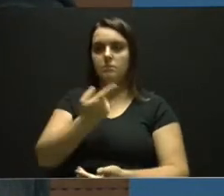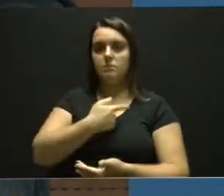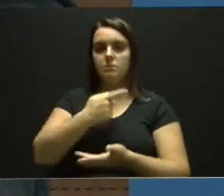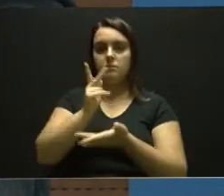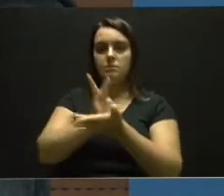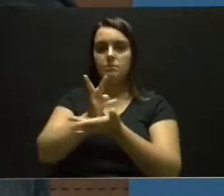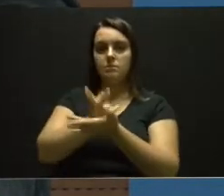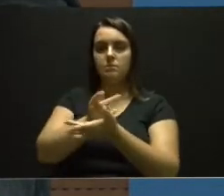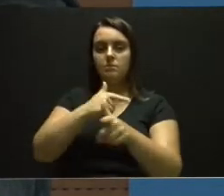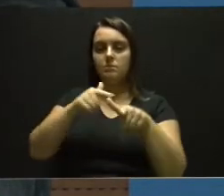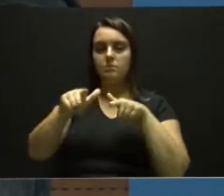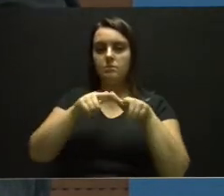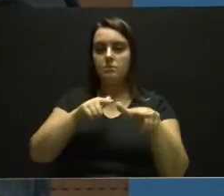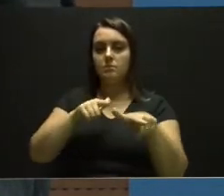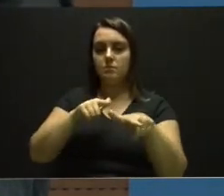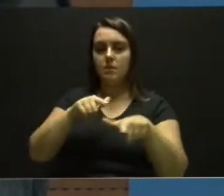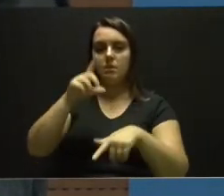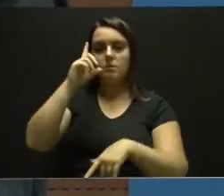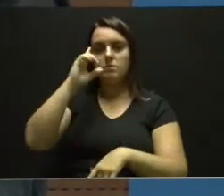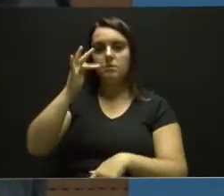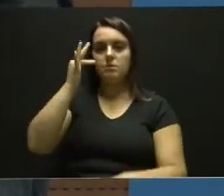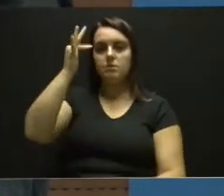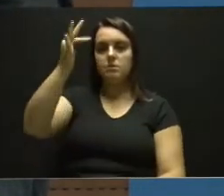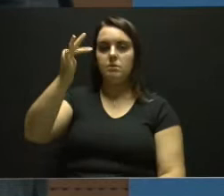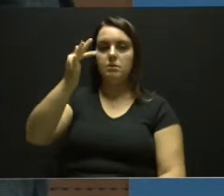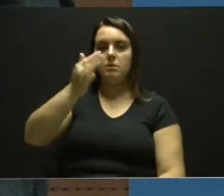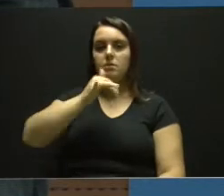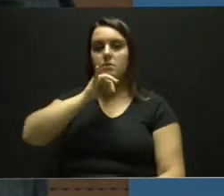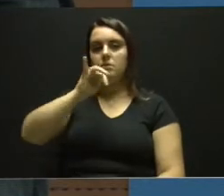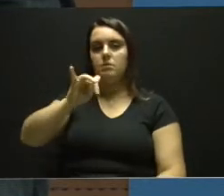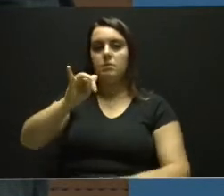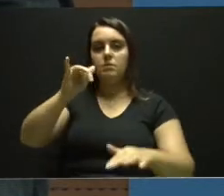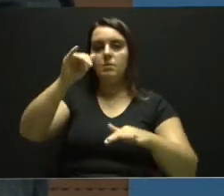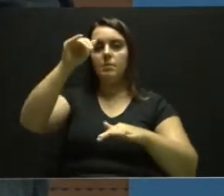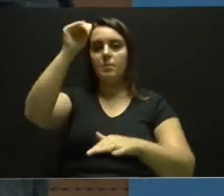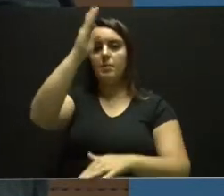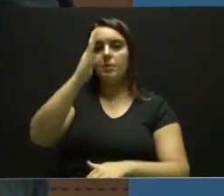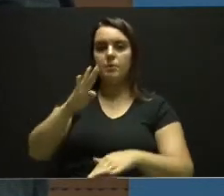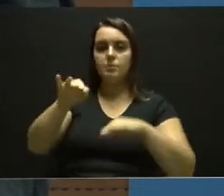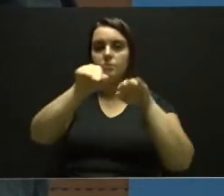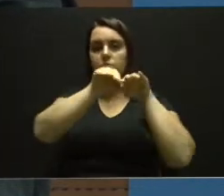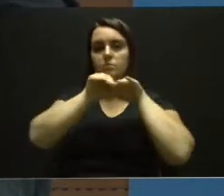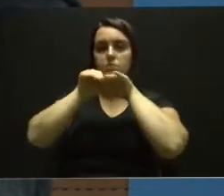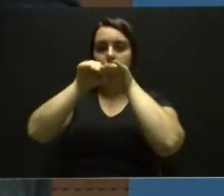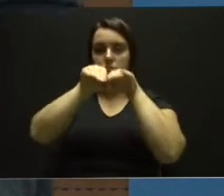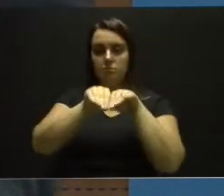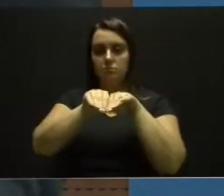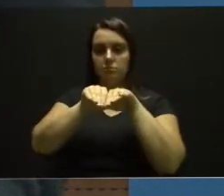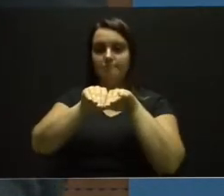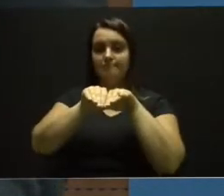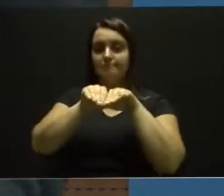muito para que um dia a gente possa dizer que esse brasil é mais igualitário por enquanto ainda não mas agradecer a todas e todos e